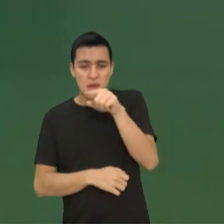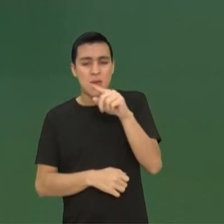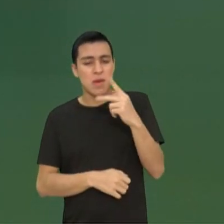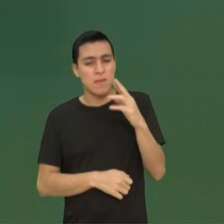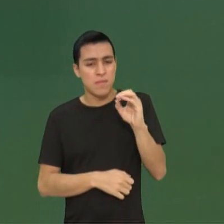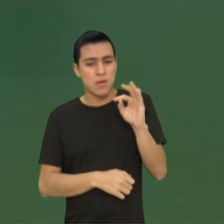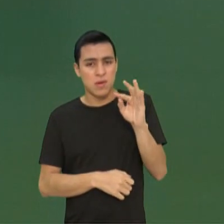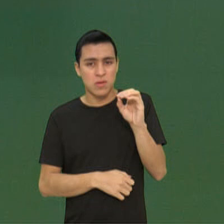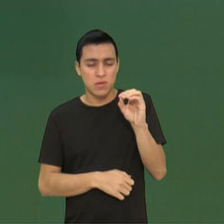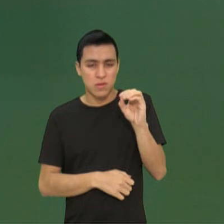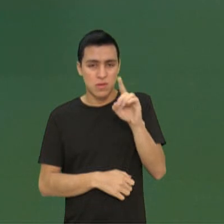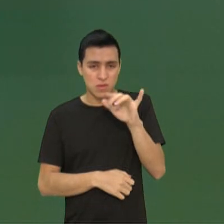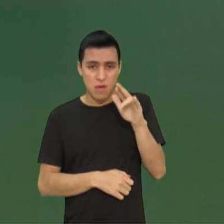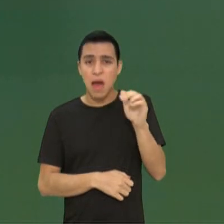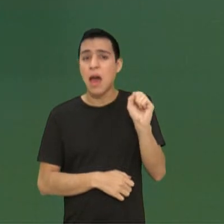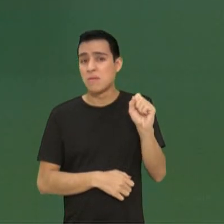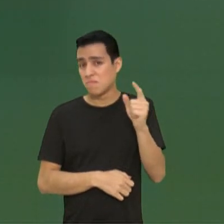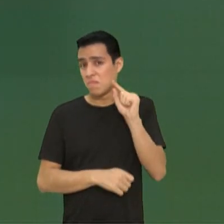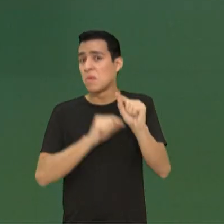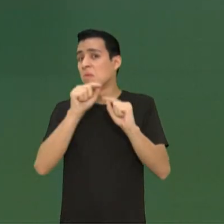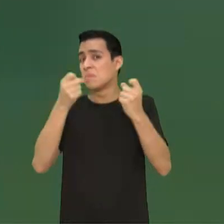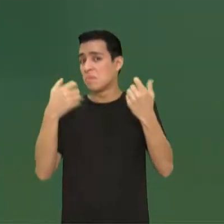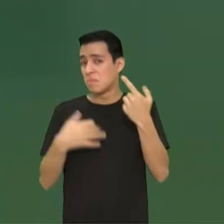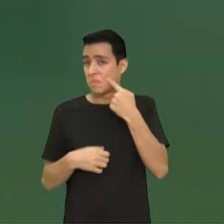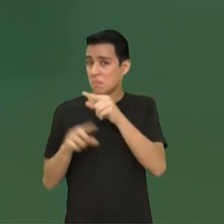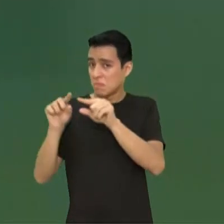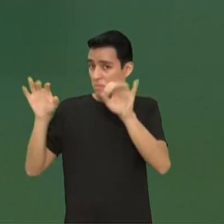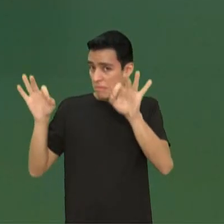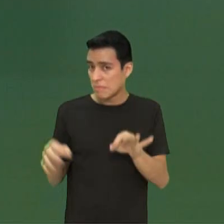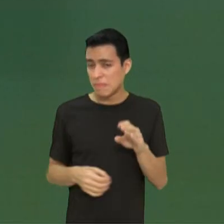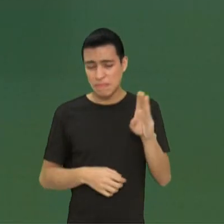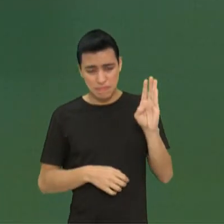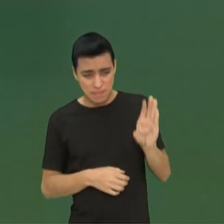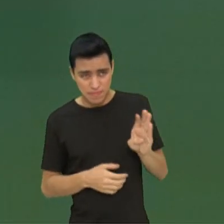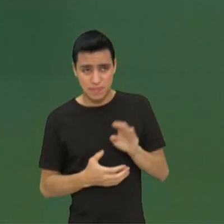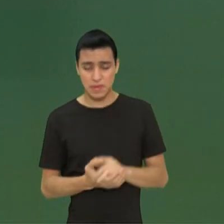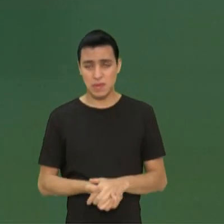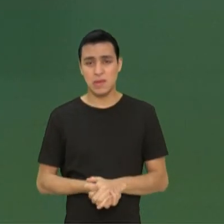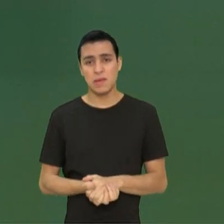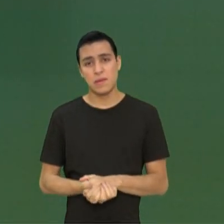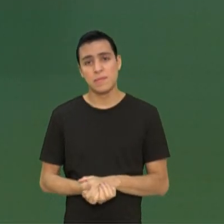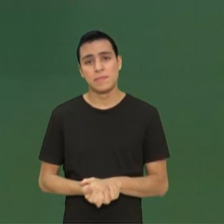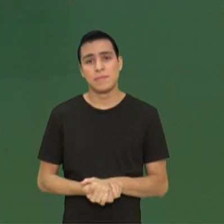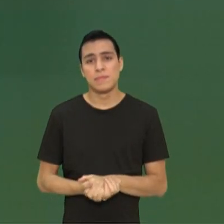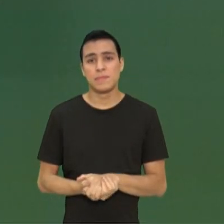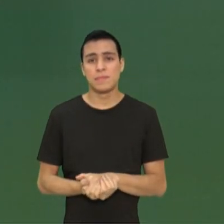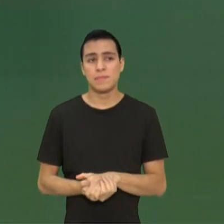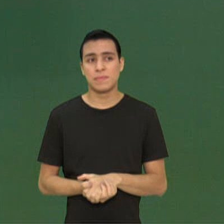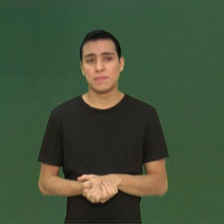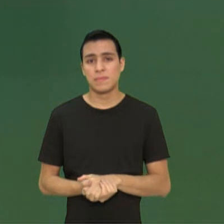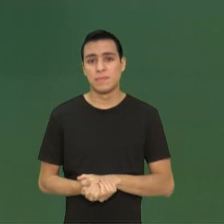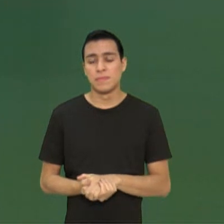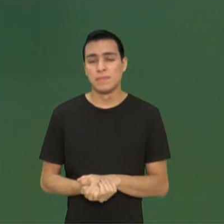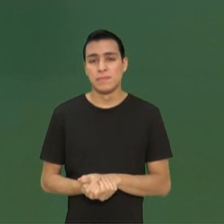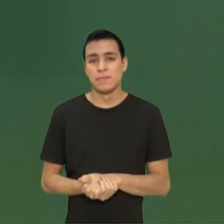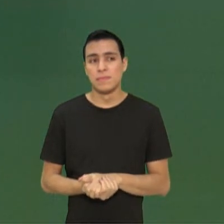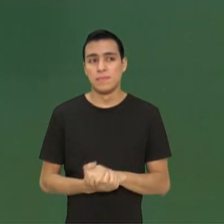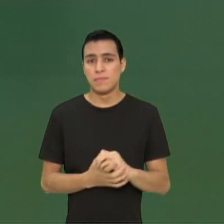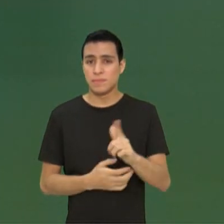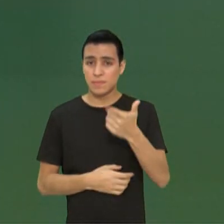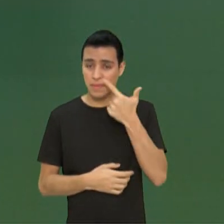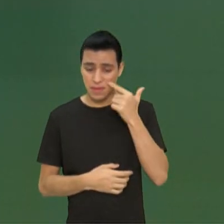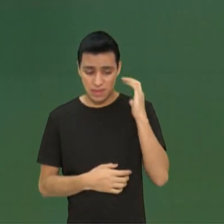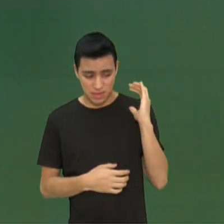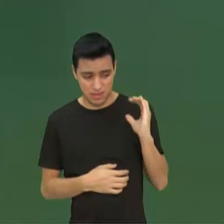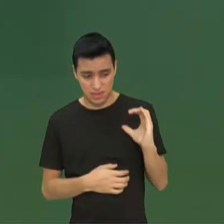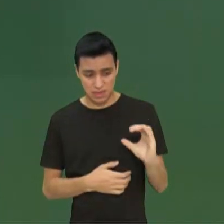unicelulares e heterotróficos. Letra B. Todas as algas são pluricelulares e autotróficas.